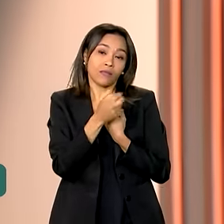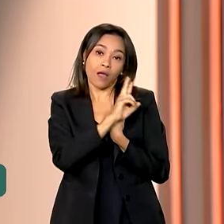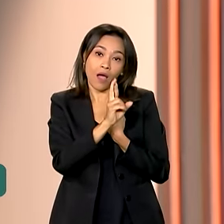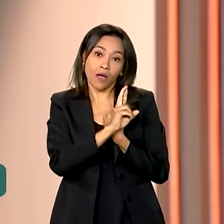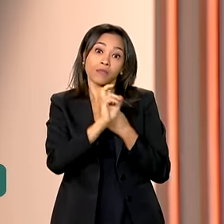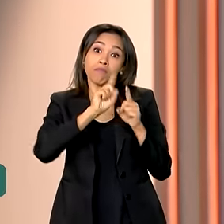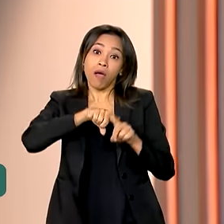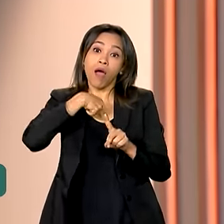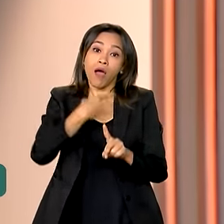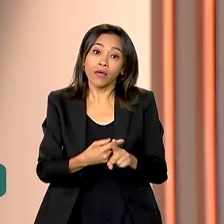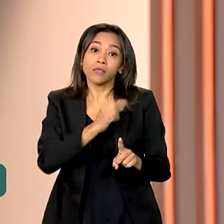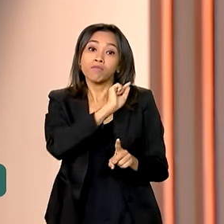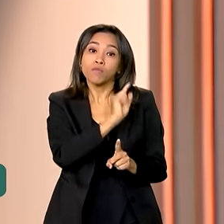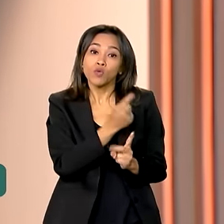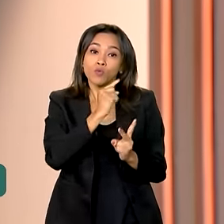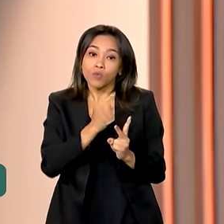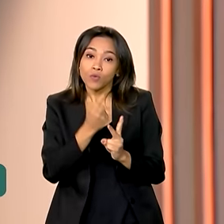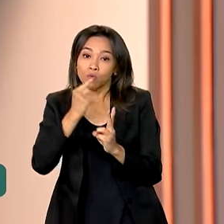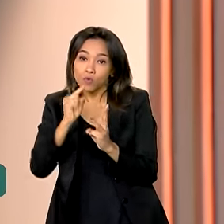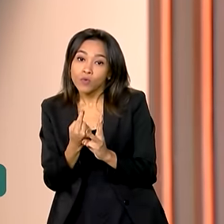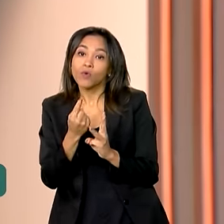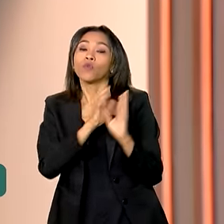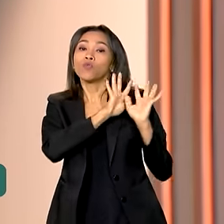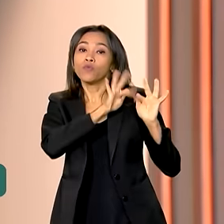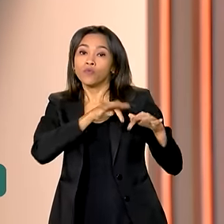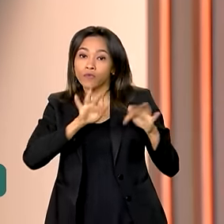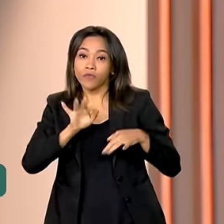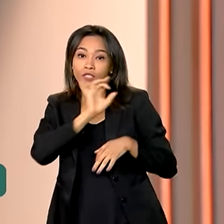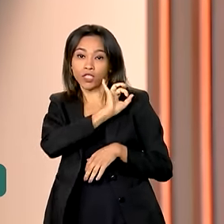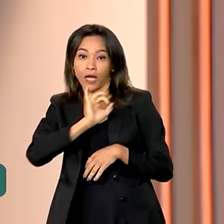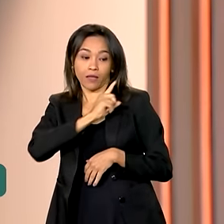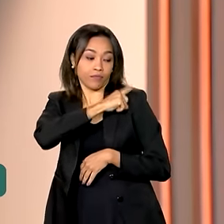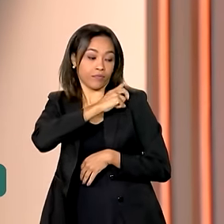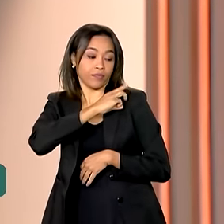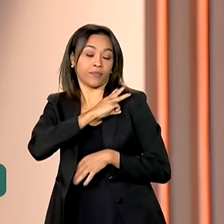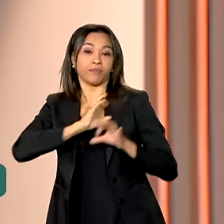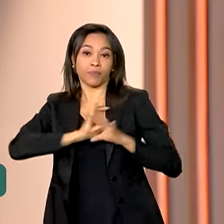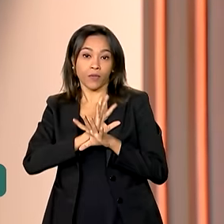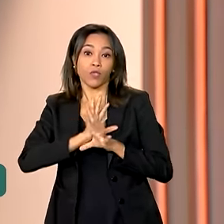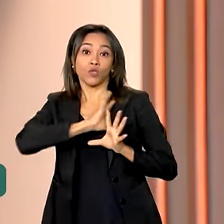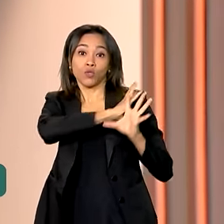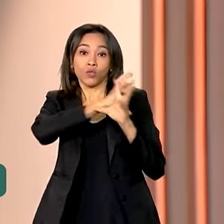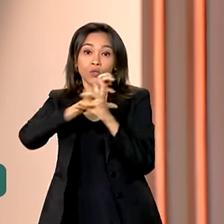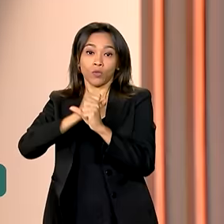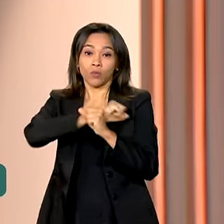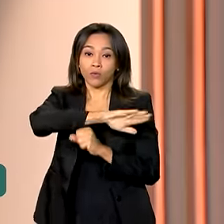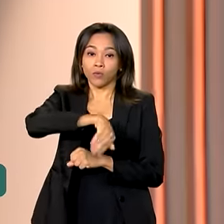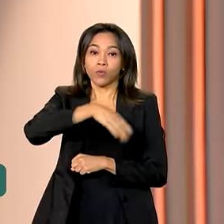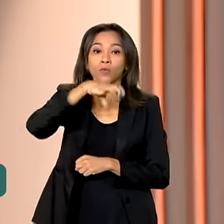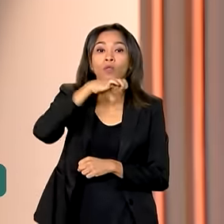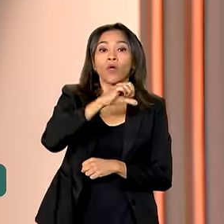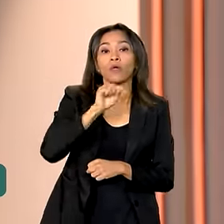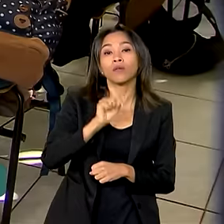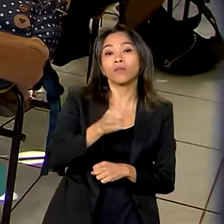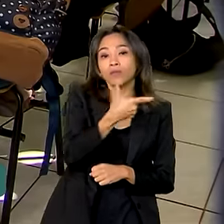depósitos de R$ 1.000,00 ao final de cada ano concluído. Os valores chegam a R$ 9.200,00 por